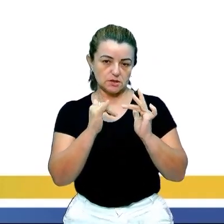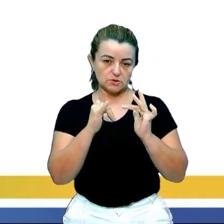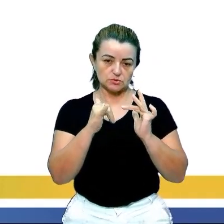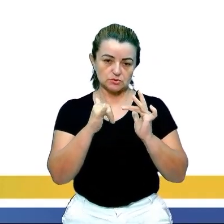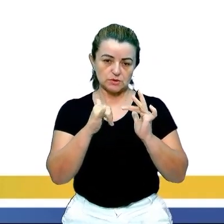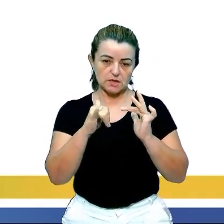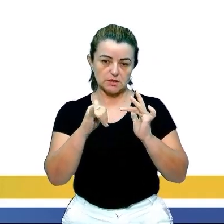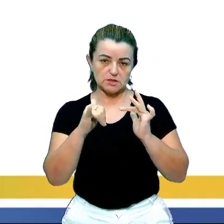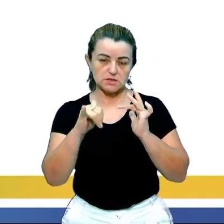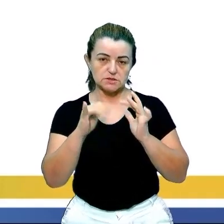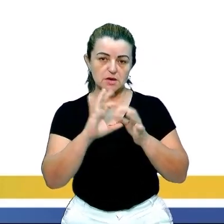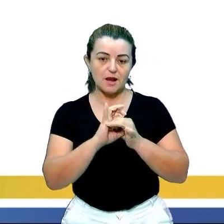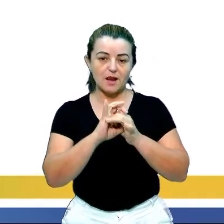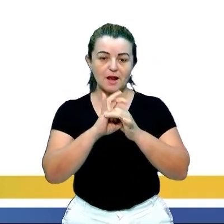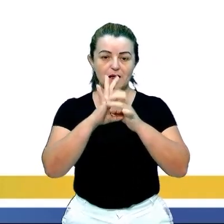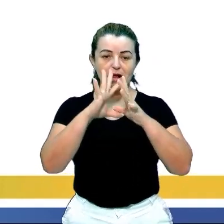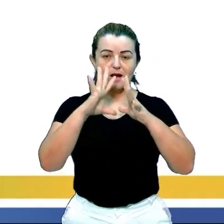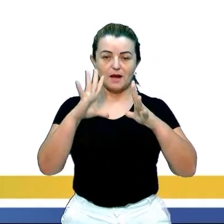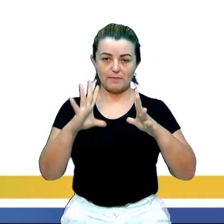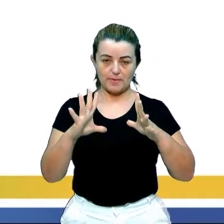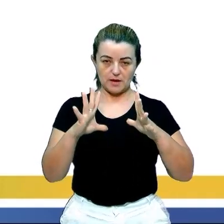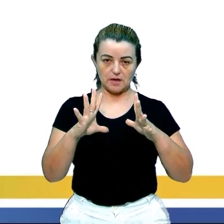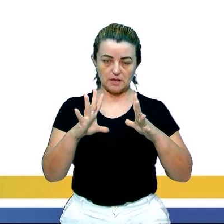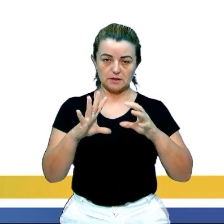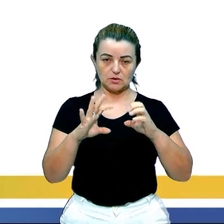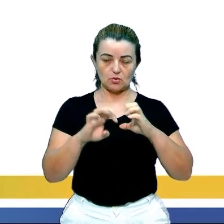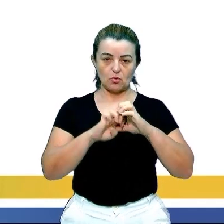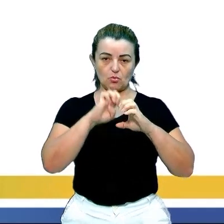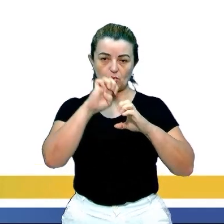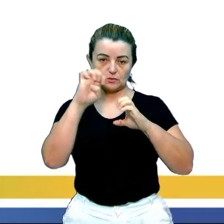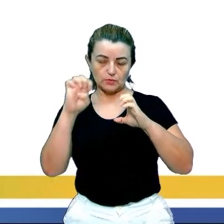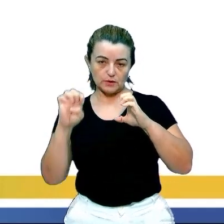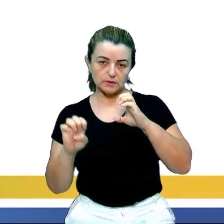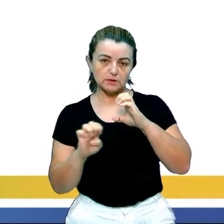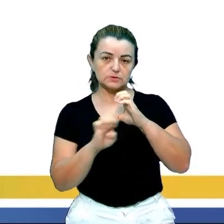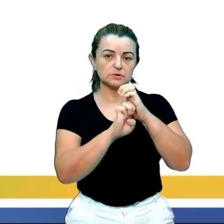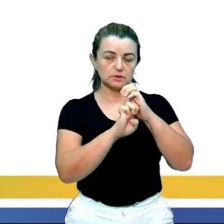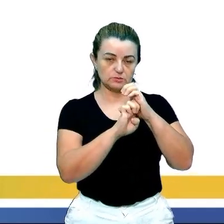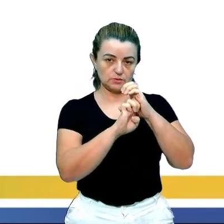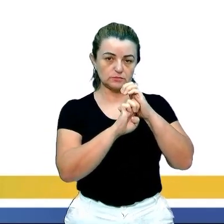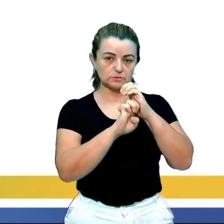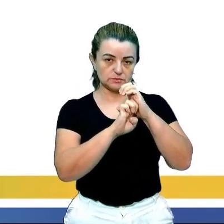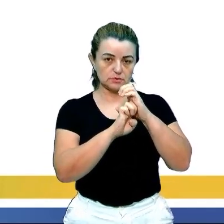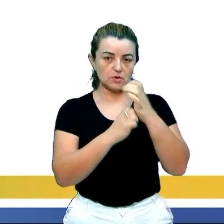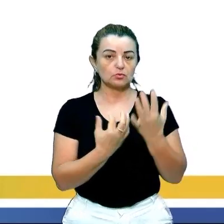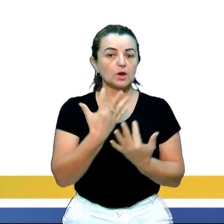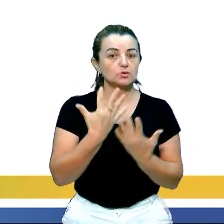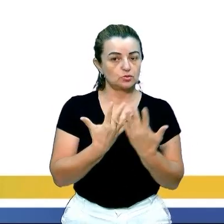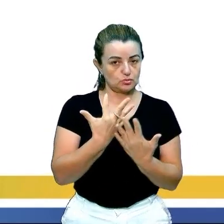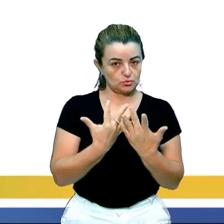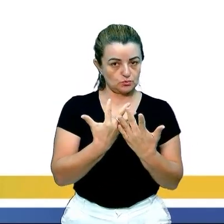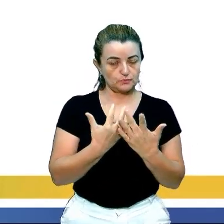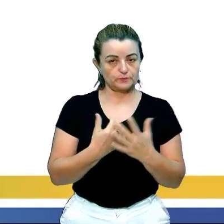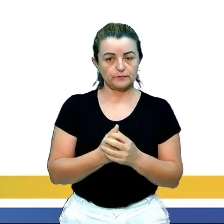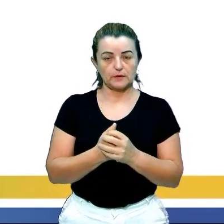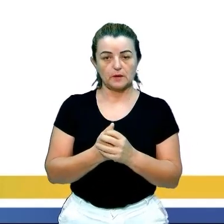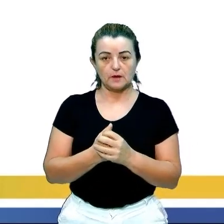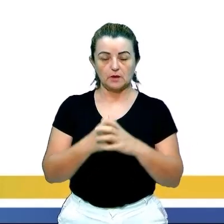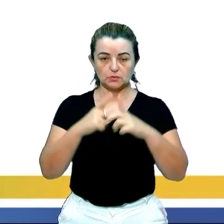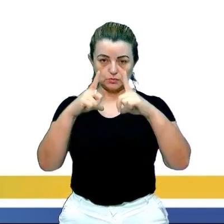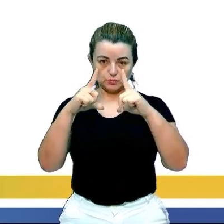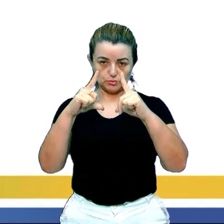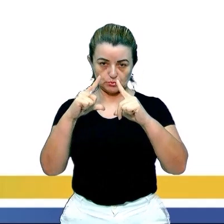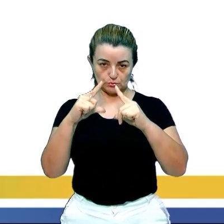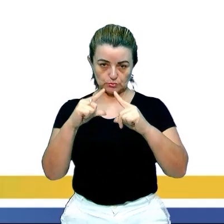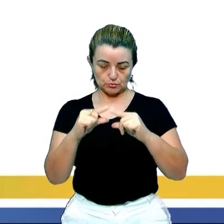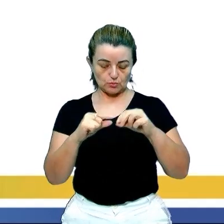energia liberada quando um elétron é adicionado ao átomo no estado gasoso. Quanto menor for o